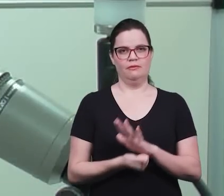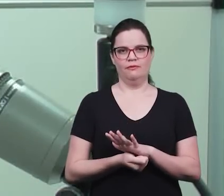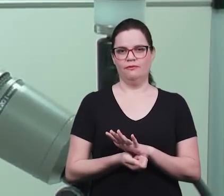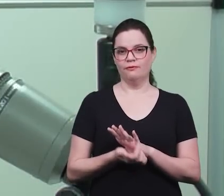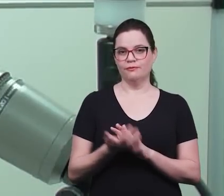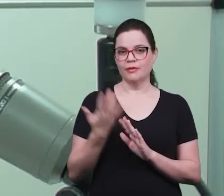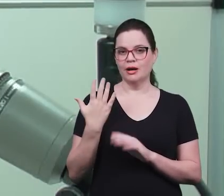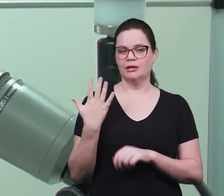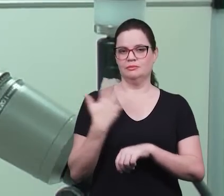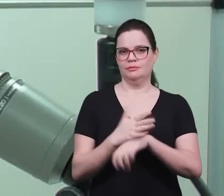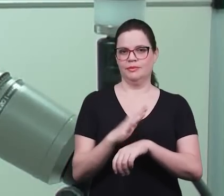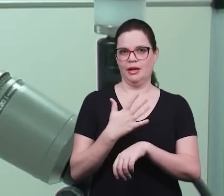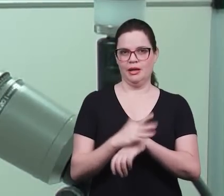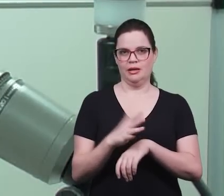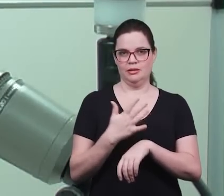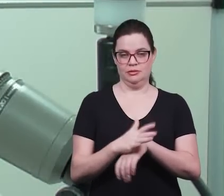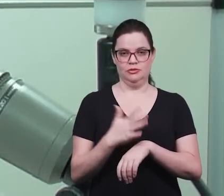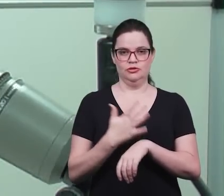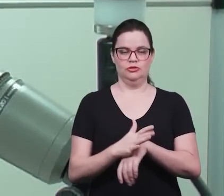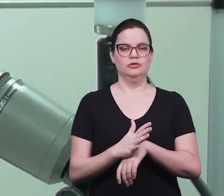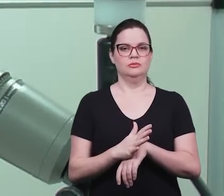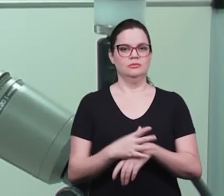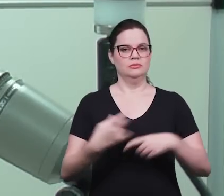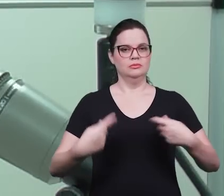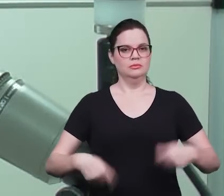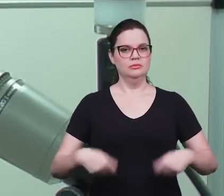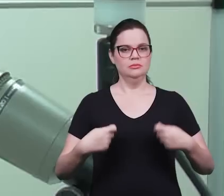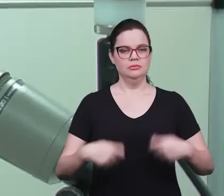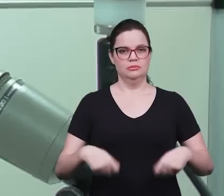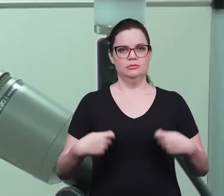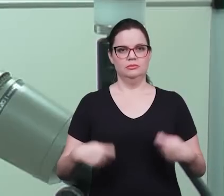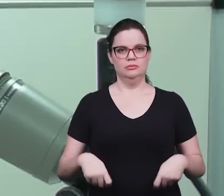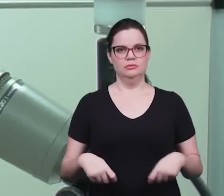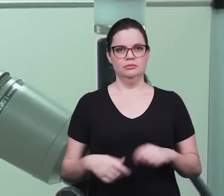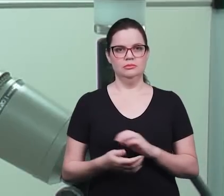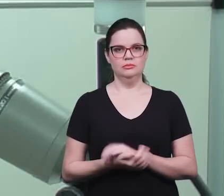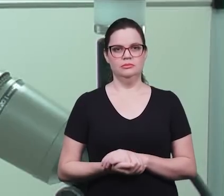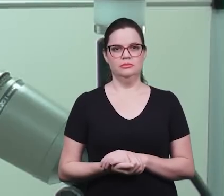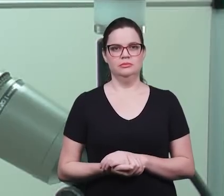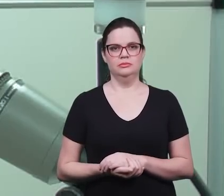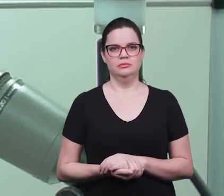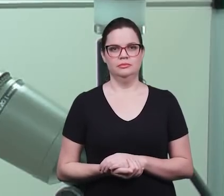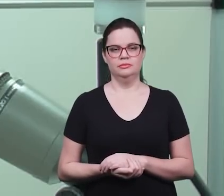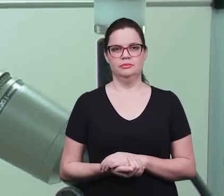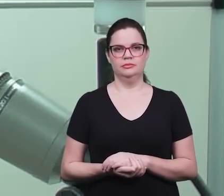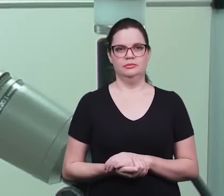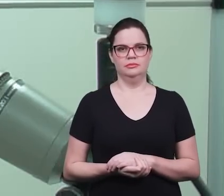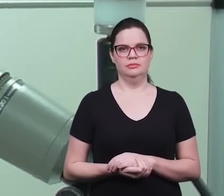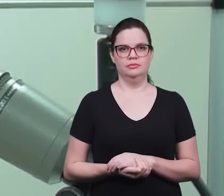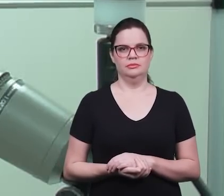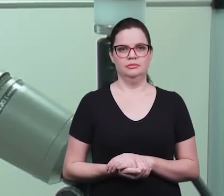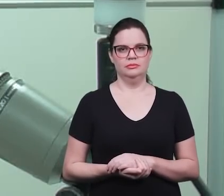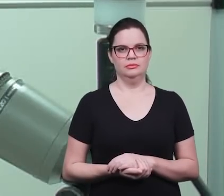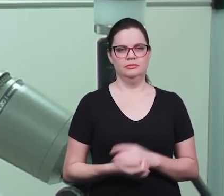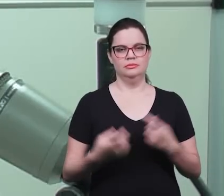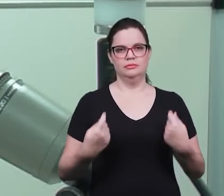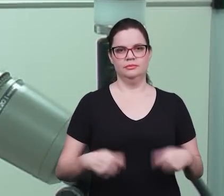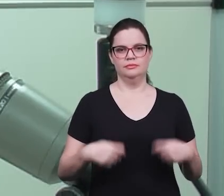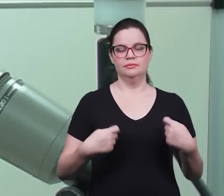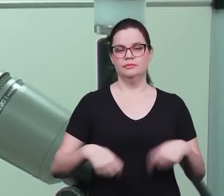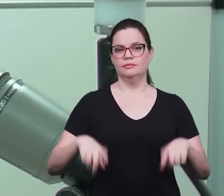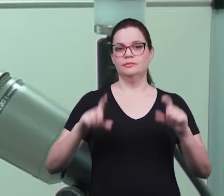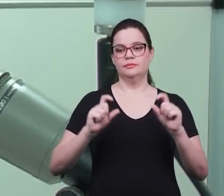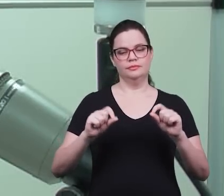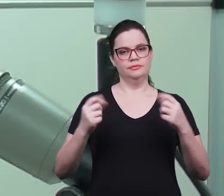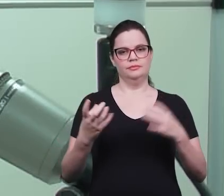práticas corretas, né, necessárias, elas dependem da questão do acesso ao